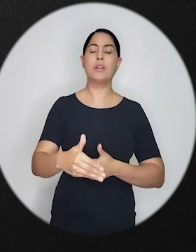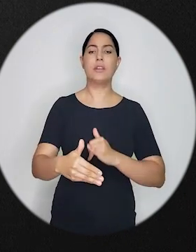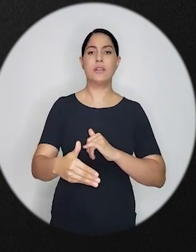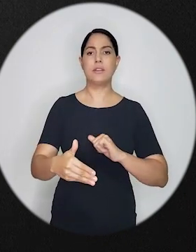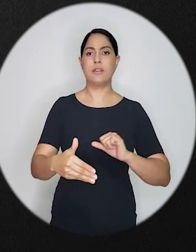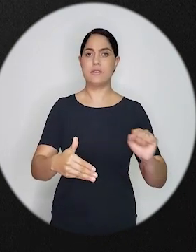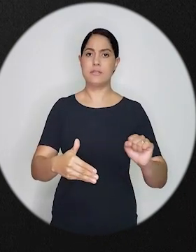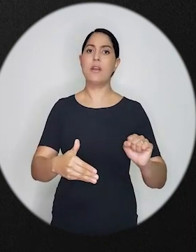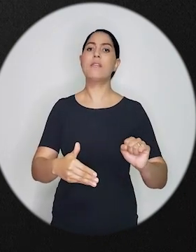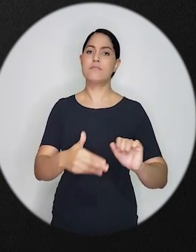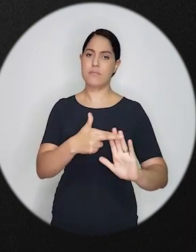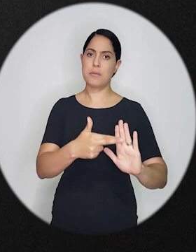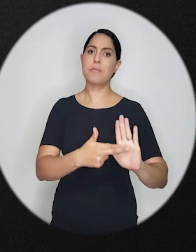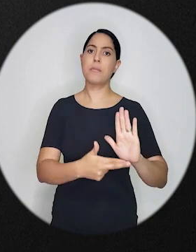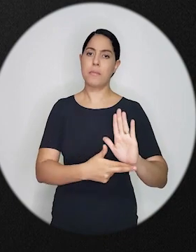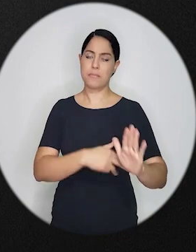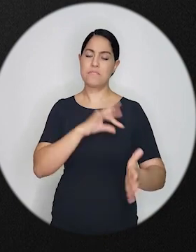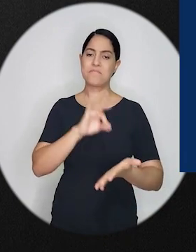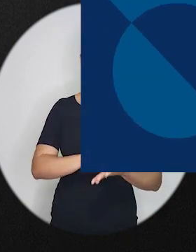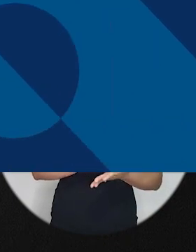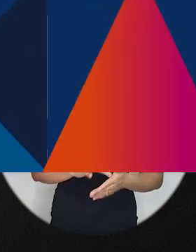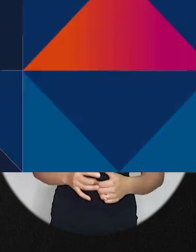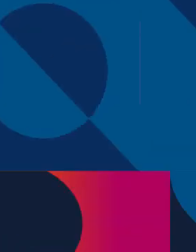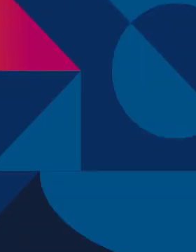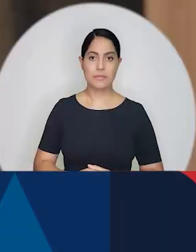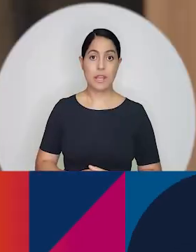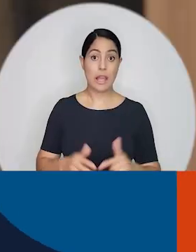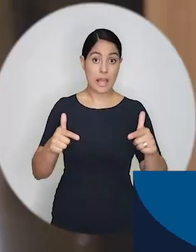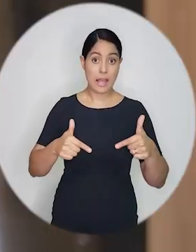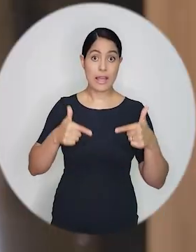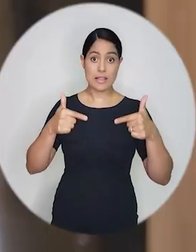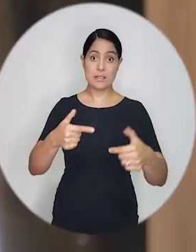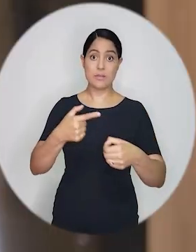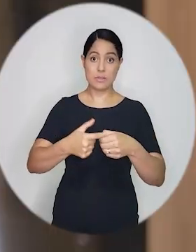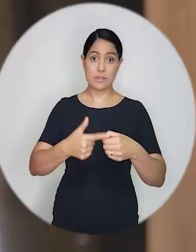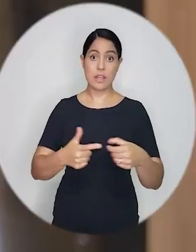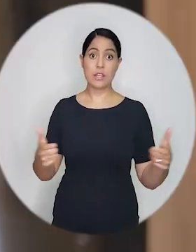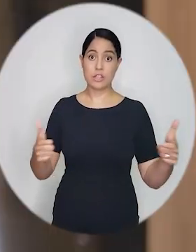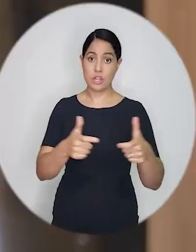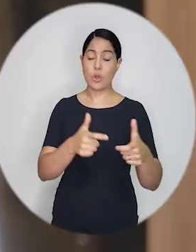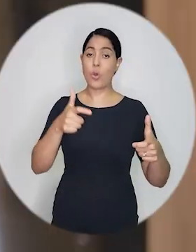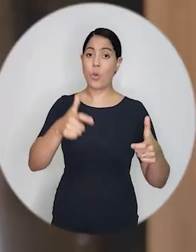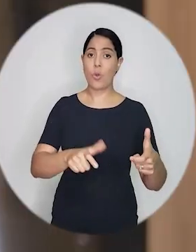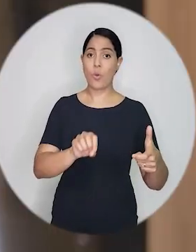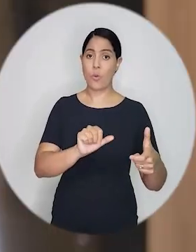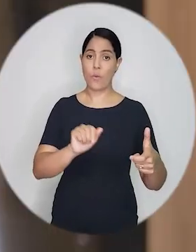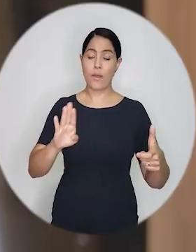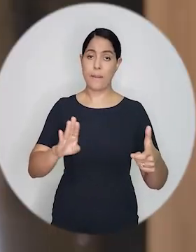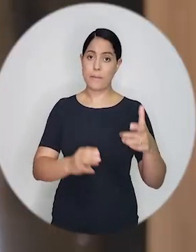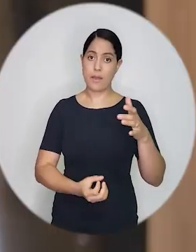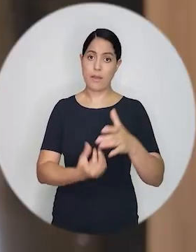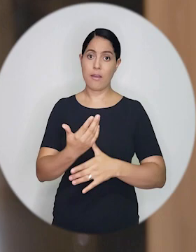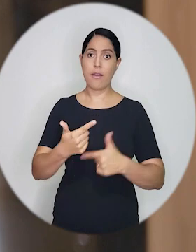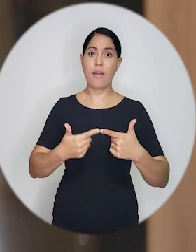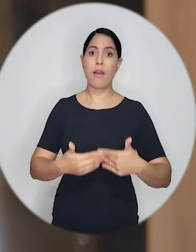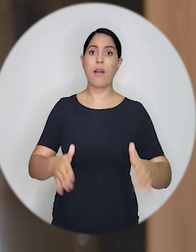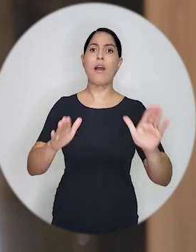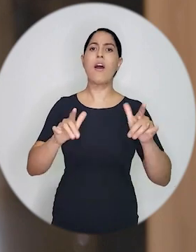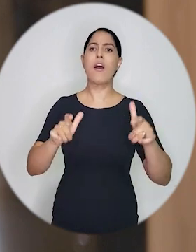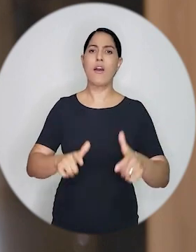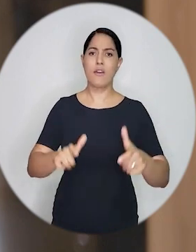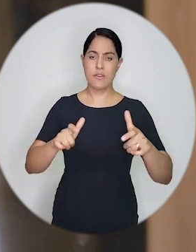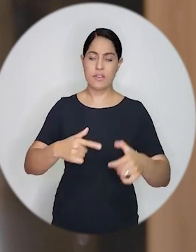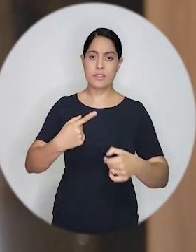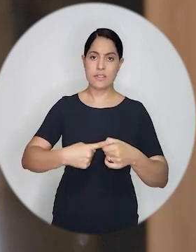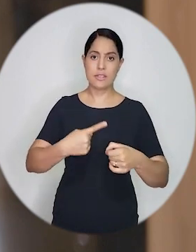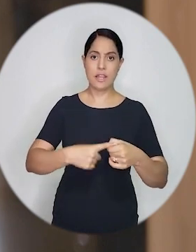ser publicada e regulamentada pelo INSS. Em mais uma ação de interiorização da OAB, o presidente do Conselho Federal, Beto